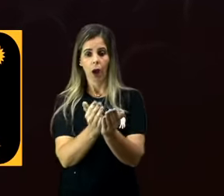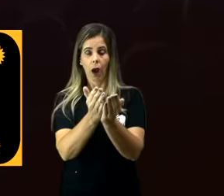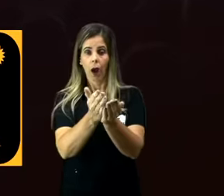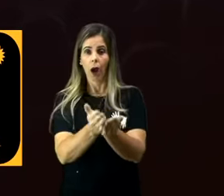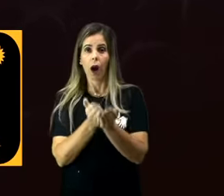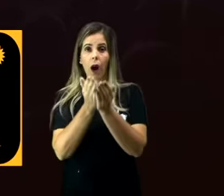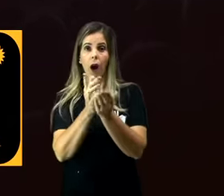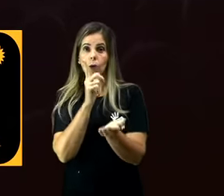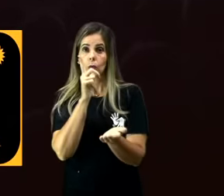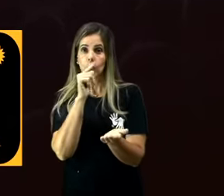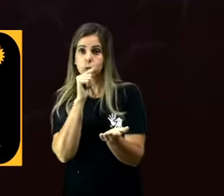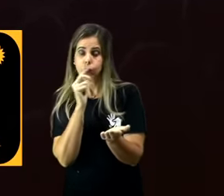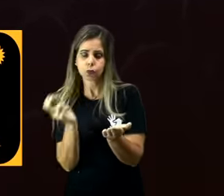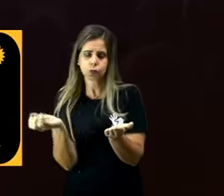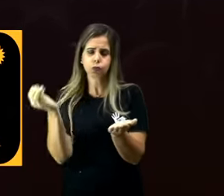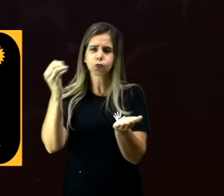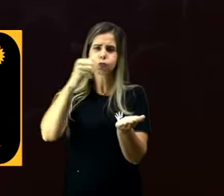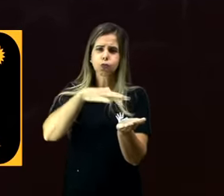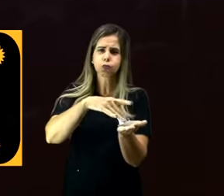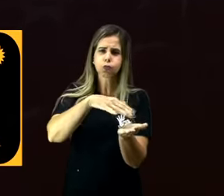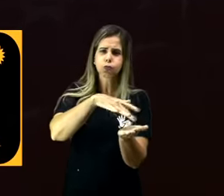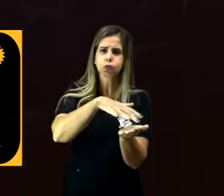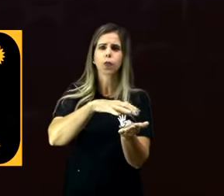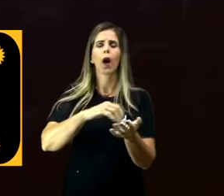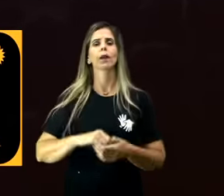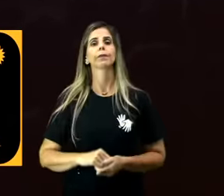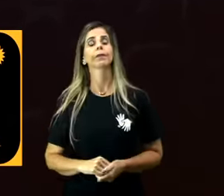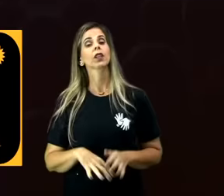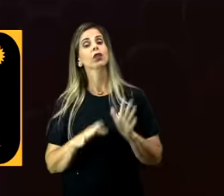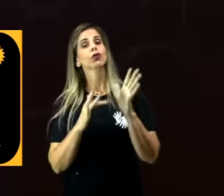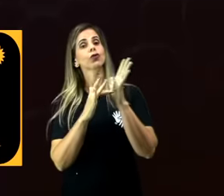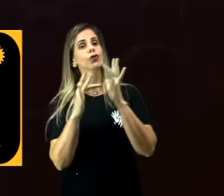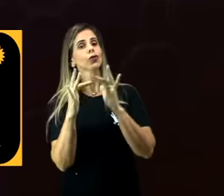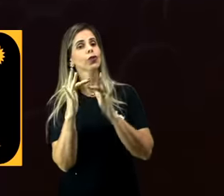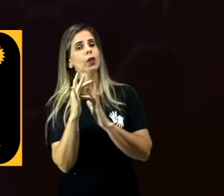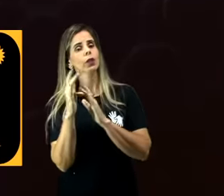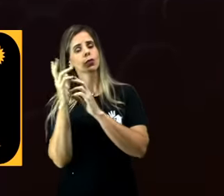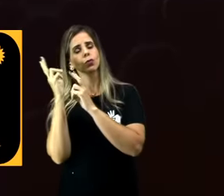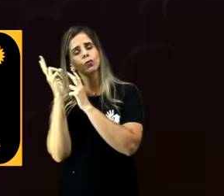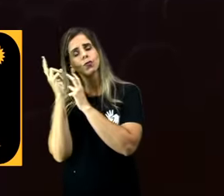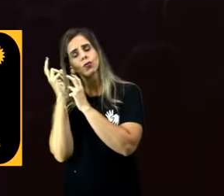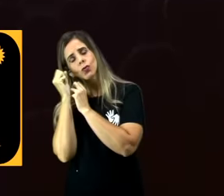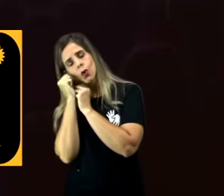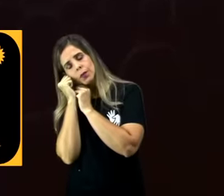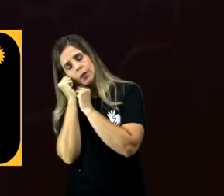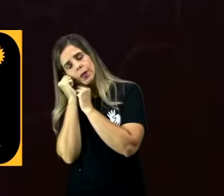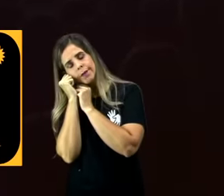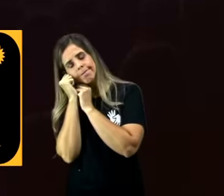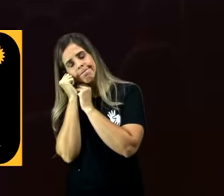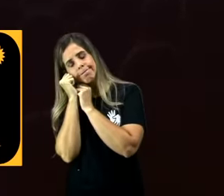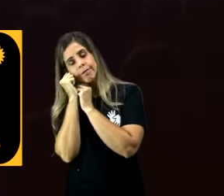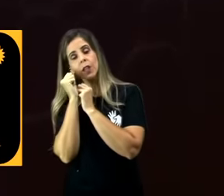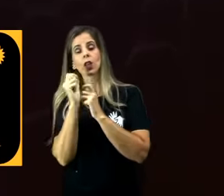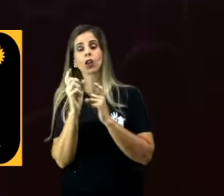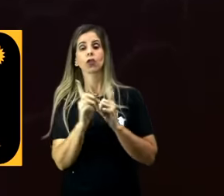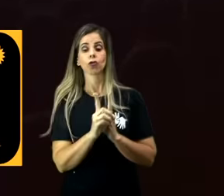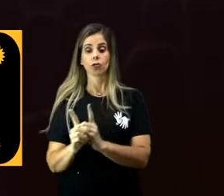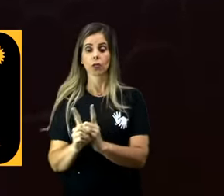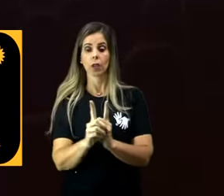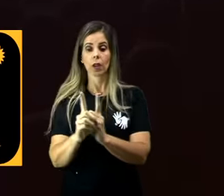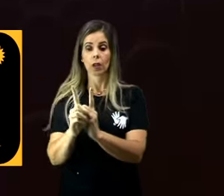na polpa, dormindo com a cabeça sobre um travesseiro. Os discípulos o acordaram